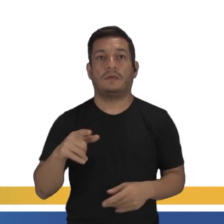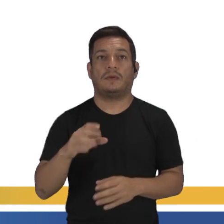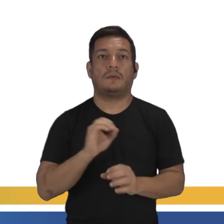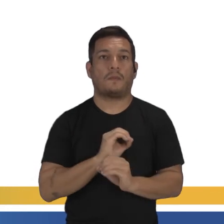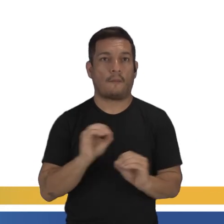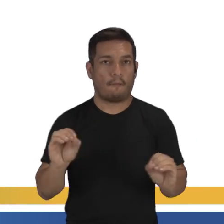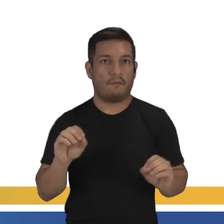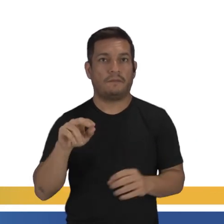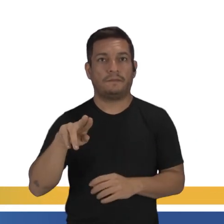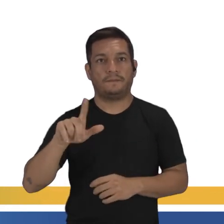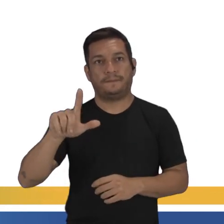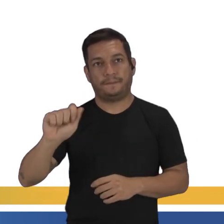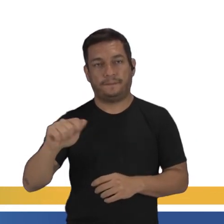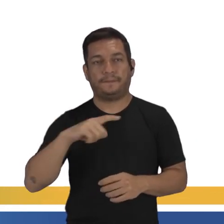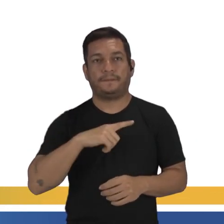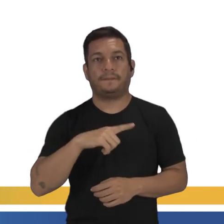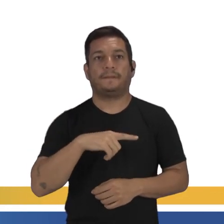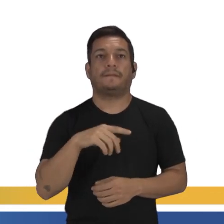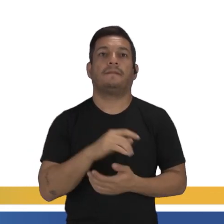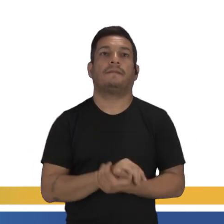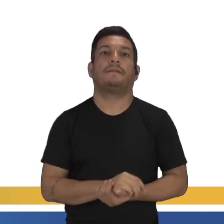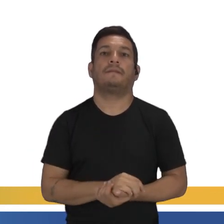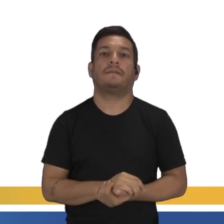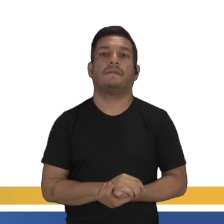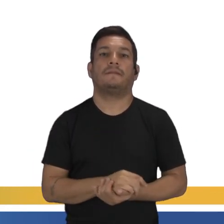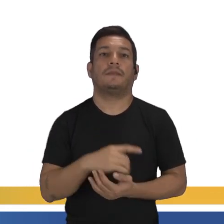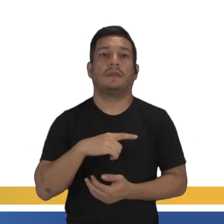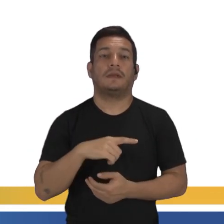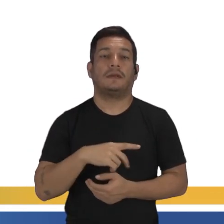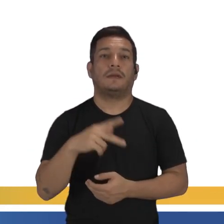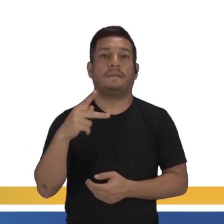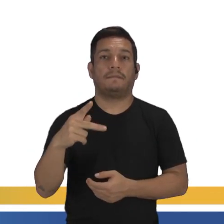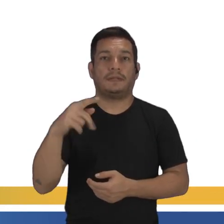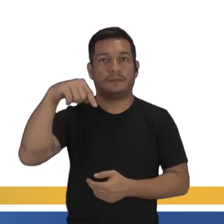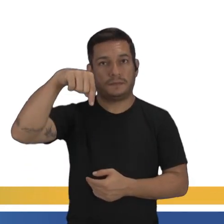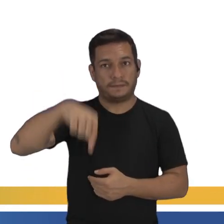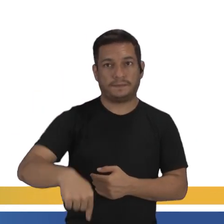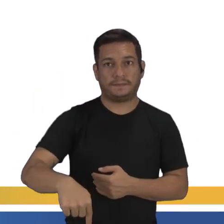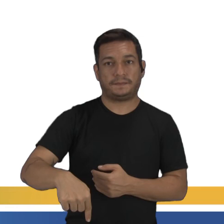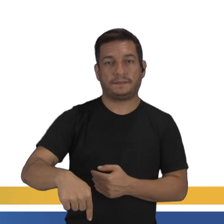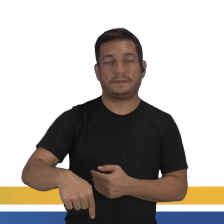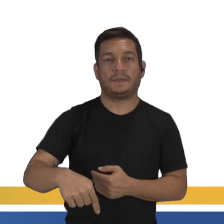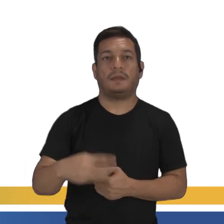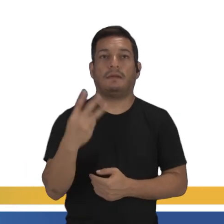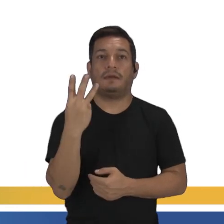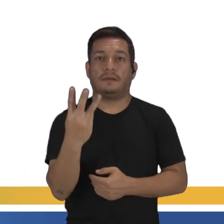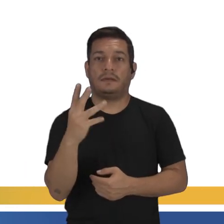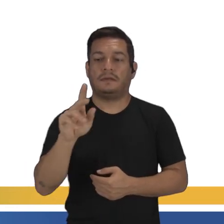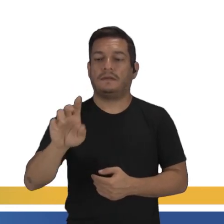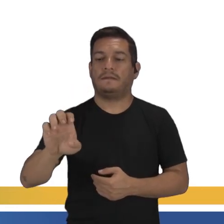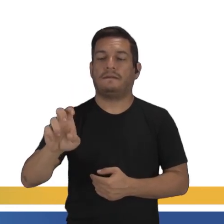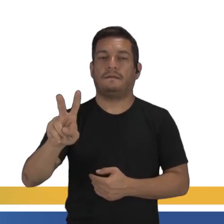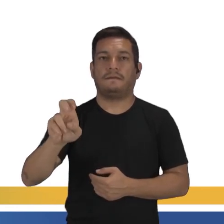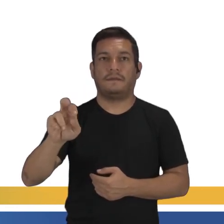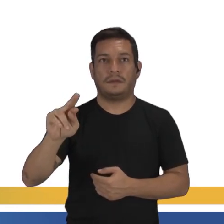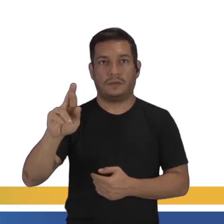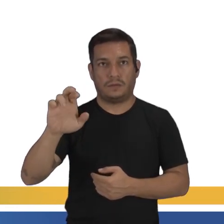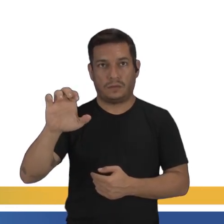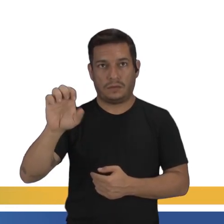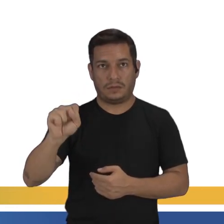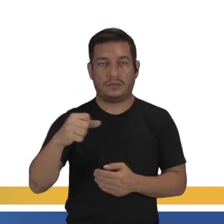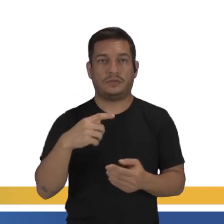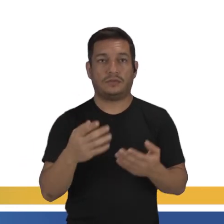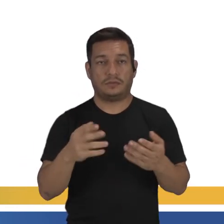nula. Então, nós temos, como eu tenho peso para baixo e 3 vetores de leitura das balanças